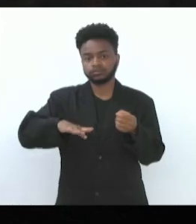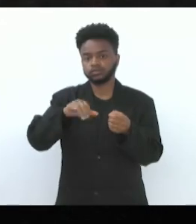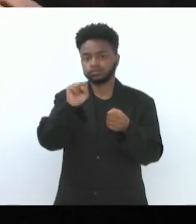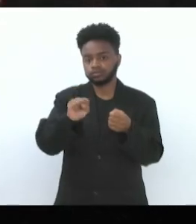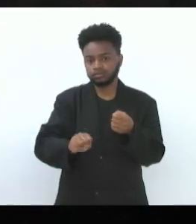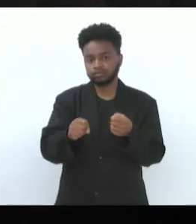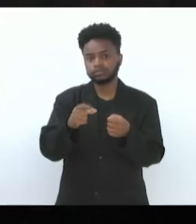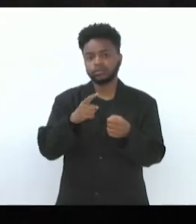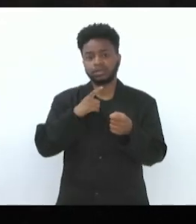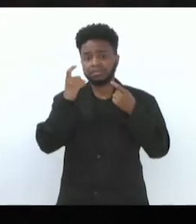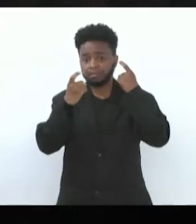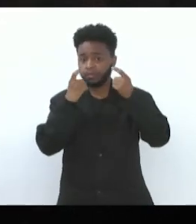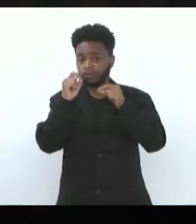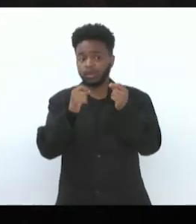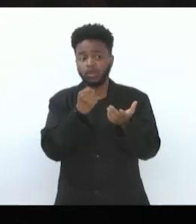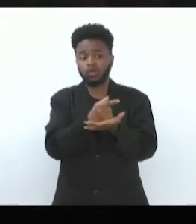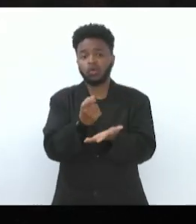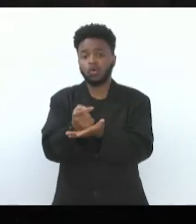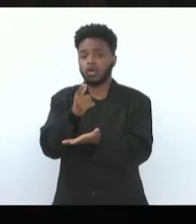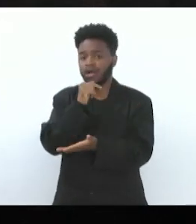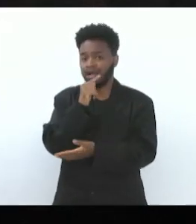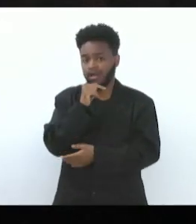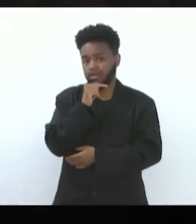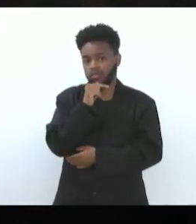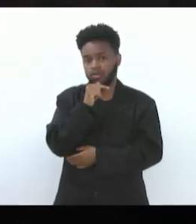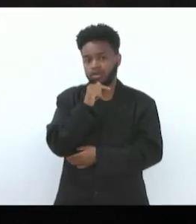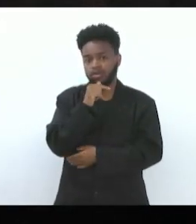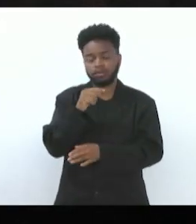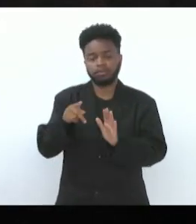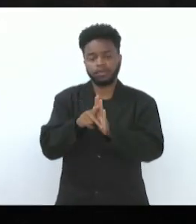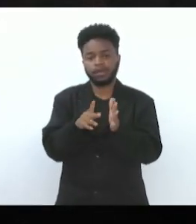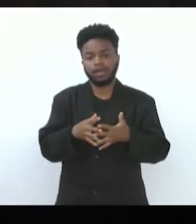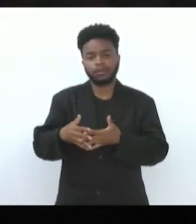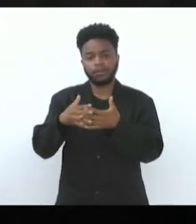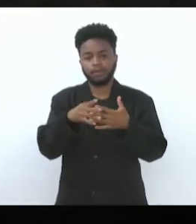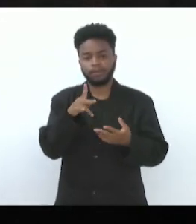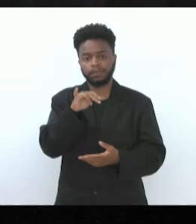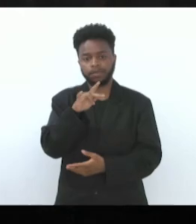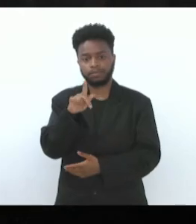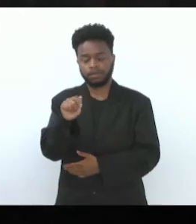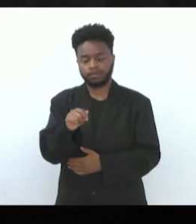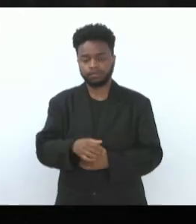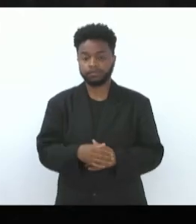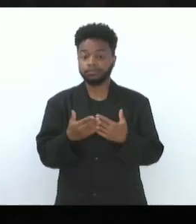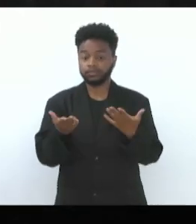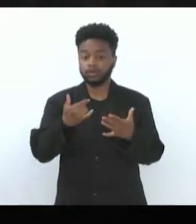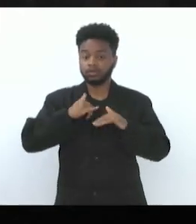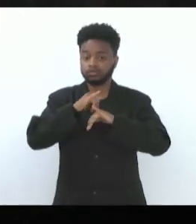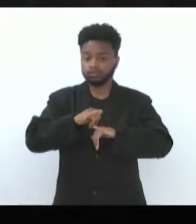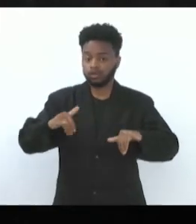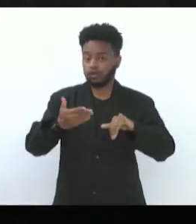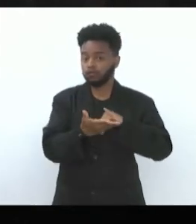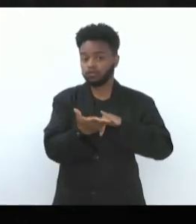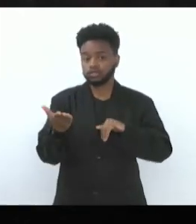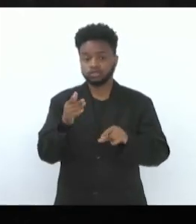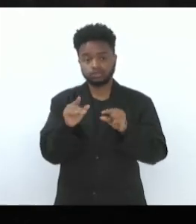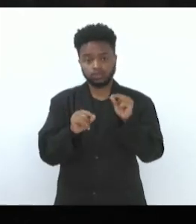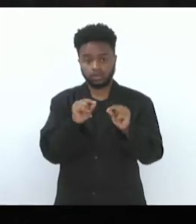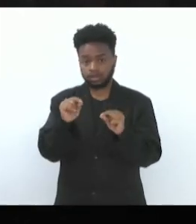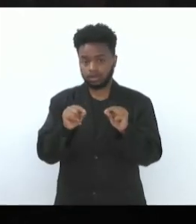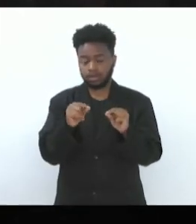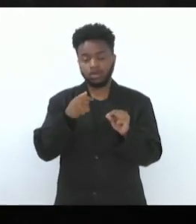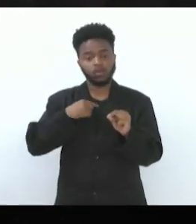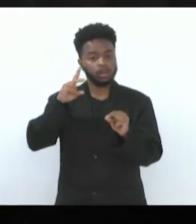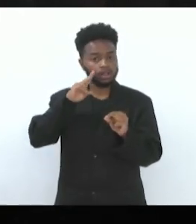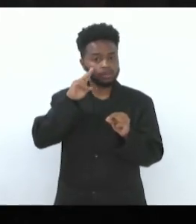o desespero é tão grande, estão comprando água de carro-pipa de qualquer jeito. Então, o alerta que eu faço a essa casa, eu me recordo que